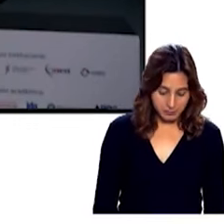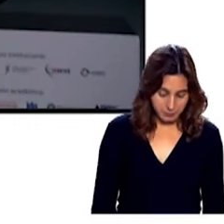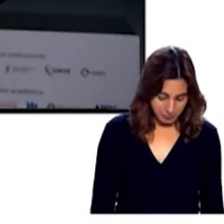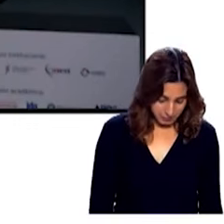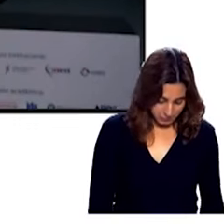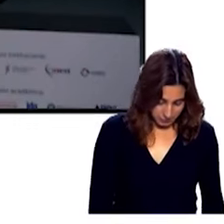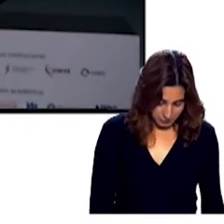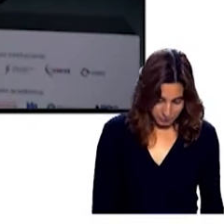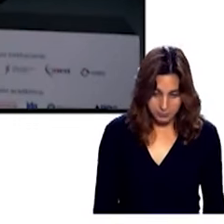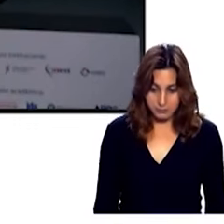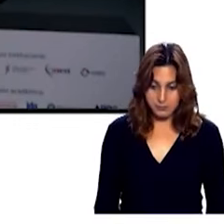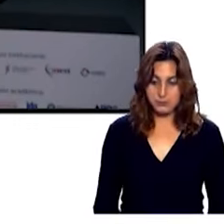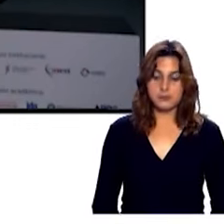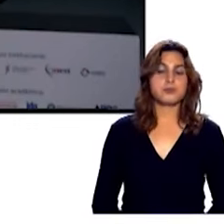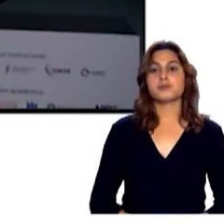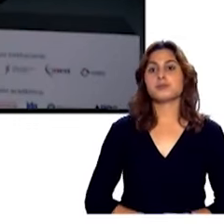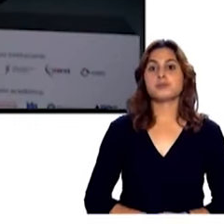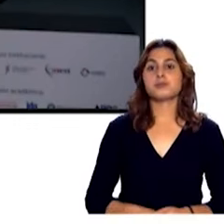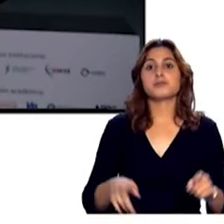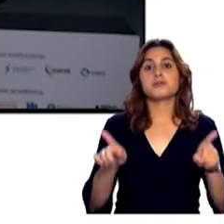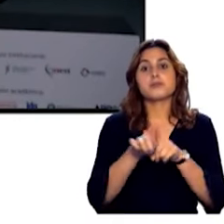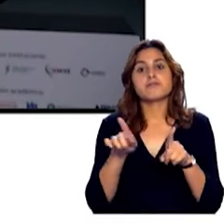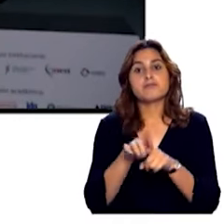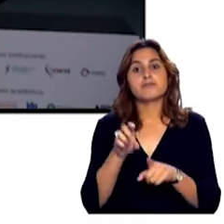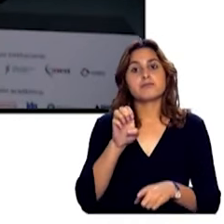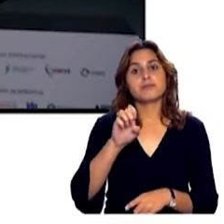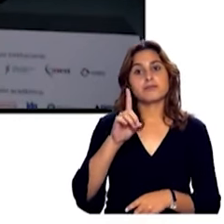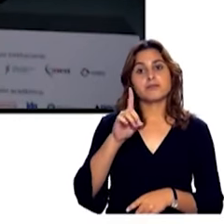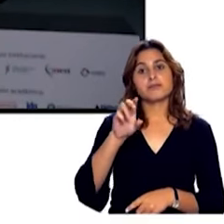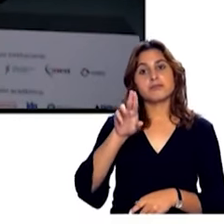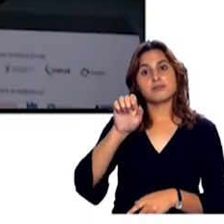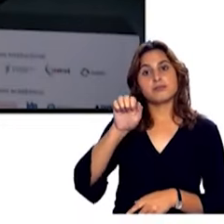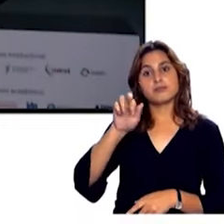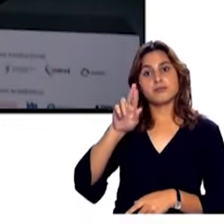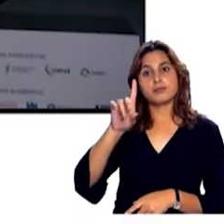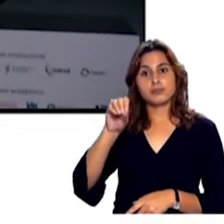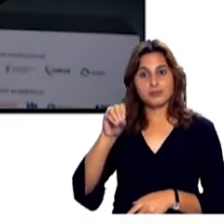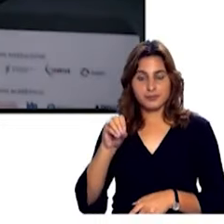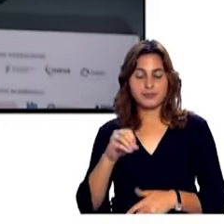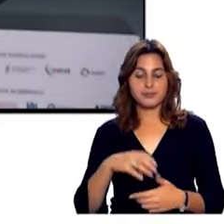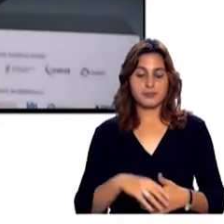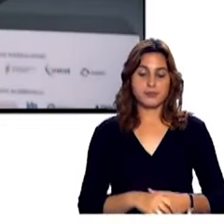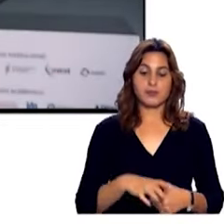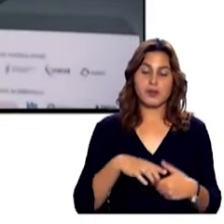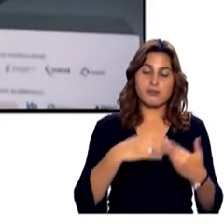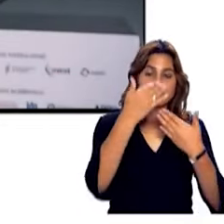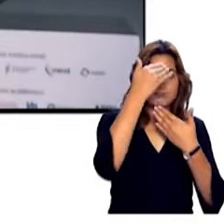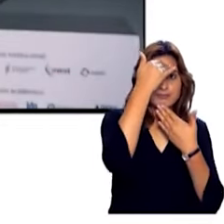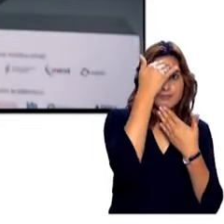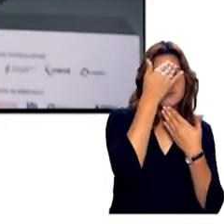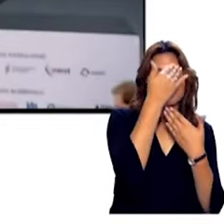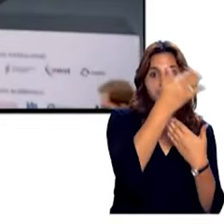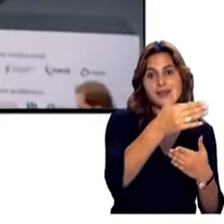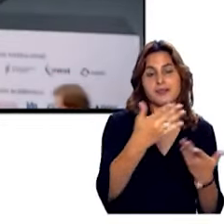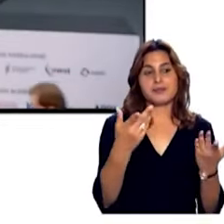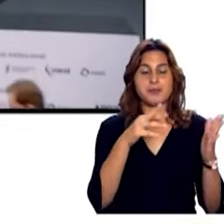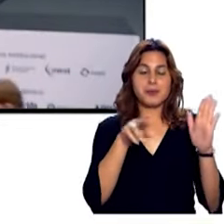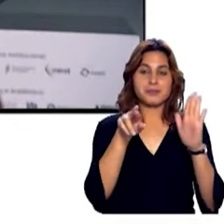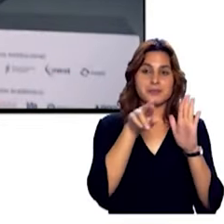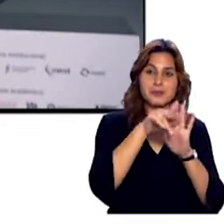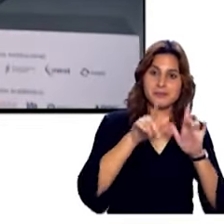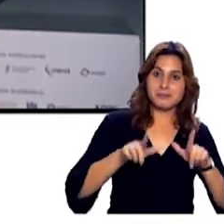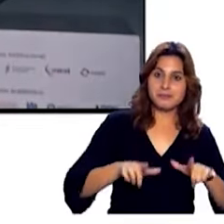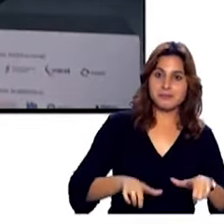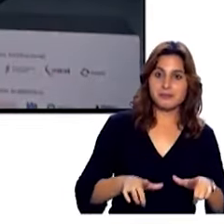nacional Eduardo de poras eu passo de vossa excelência como gratidão e Registro deste evento pass vossa